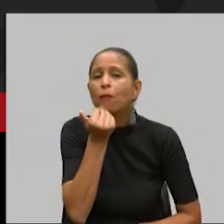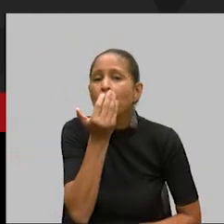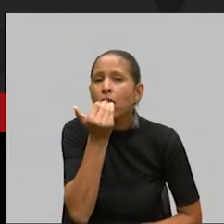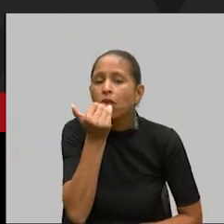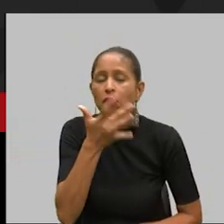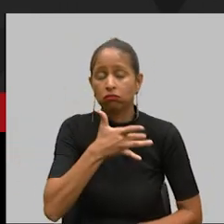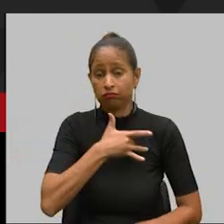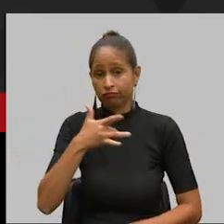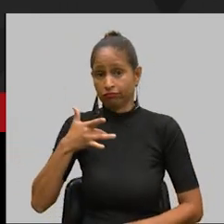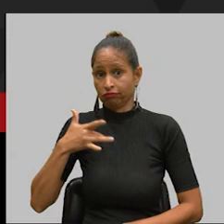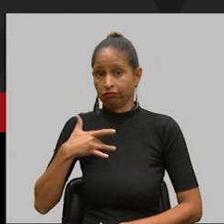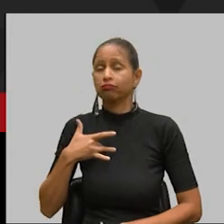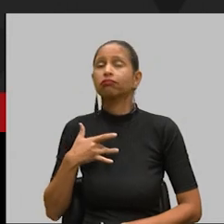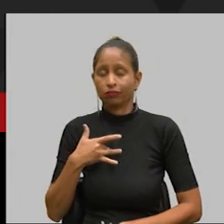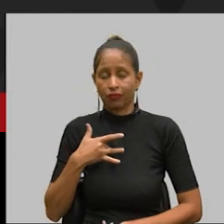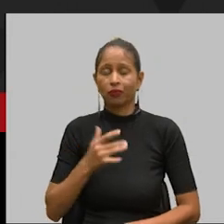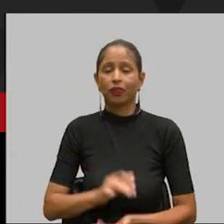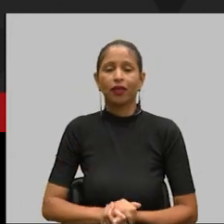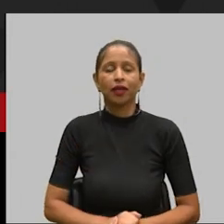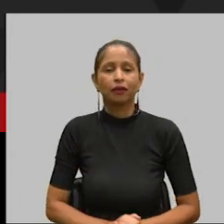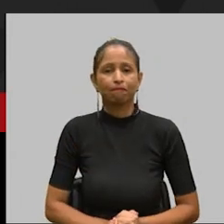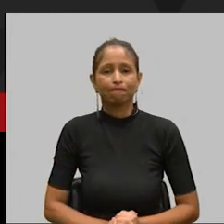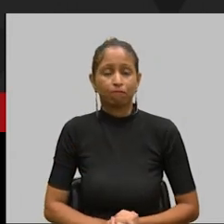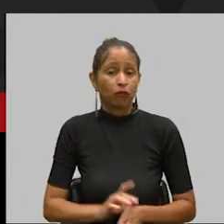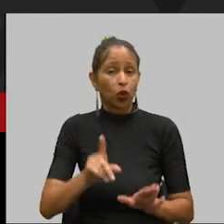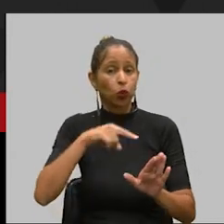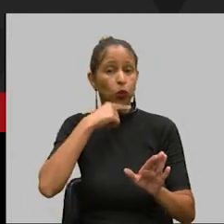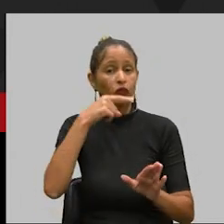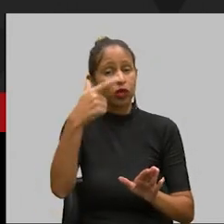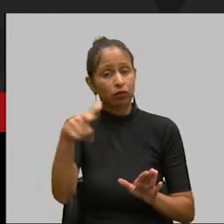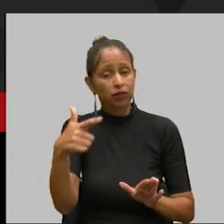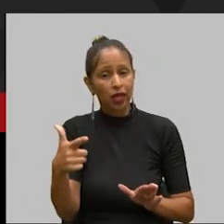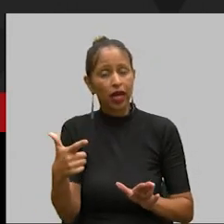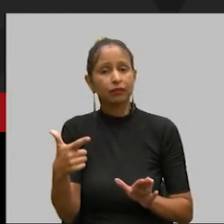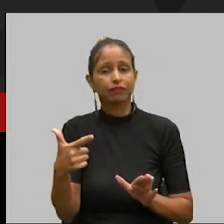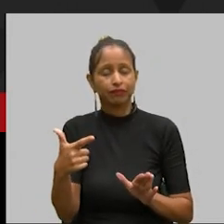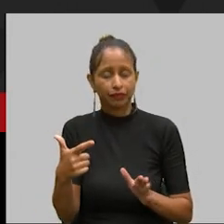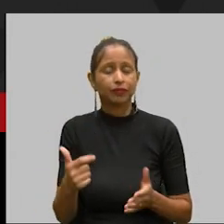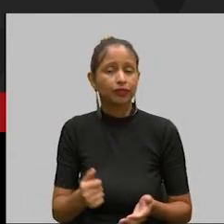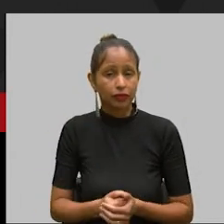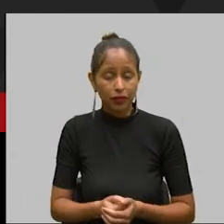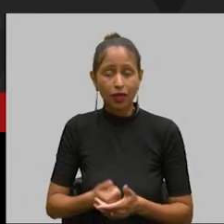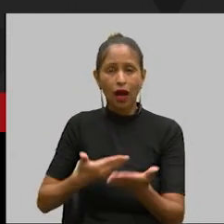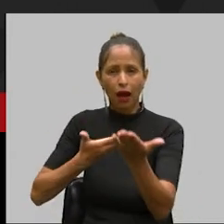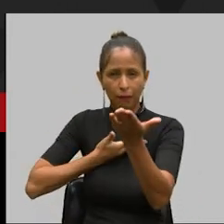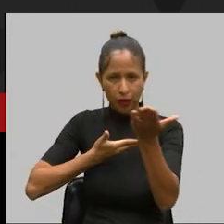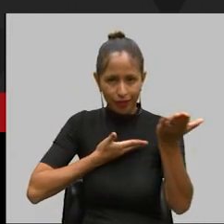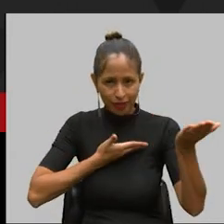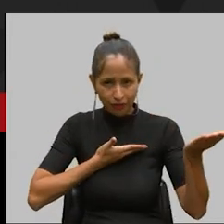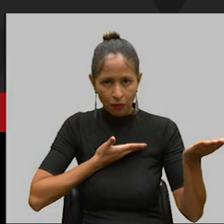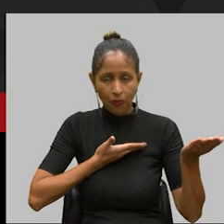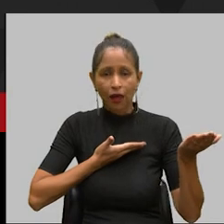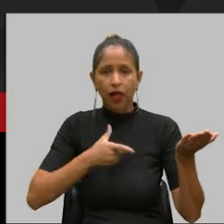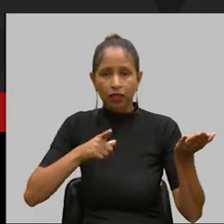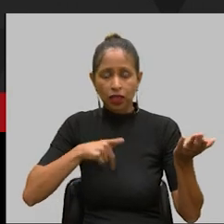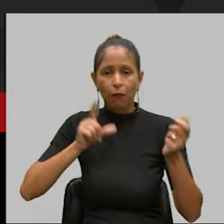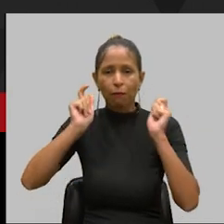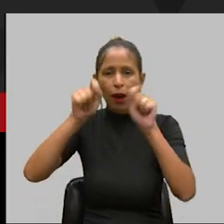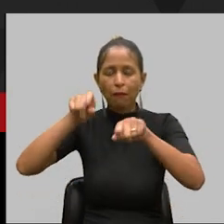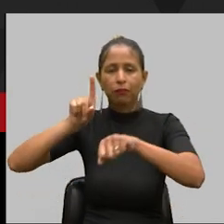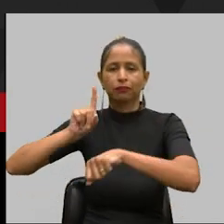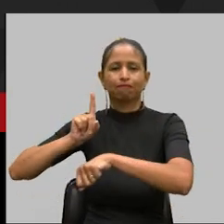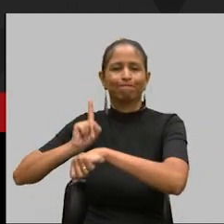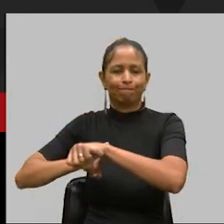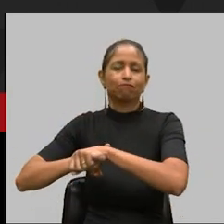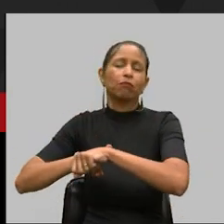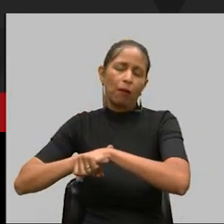né Eh sem dúvidas companheiros e companheiras nós estamos no momento